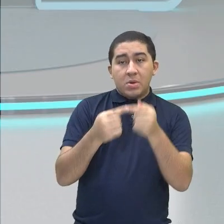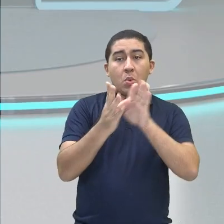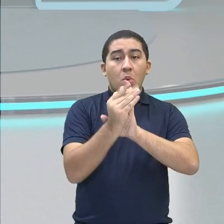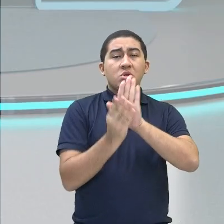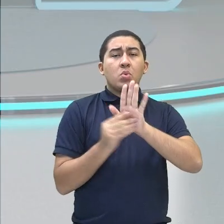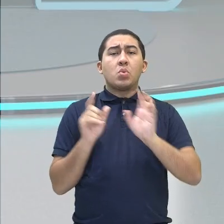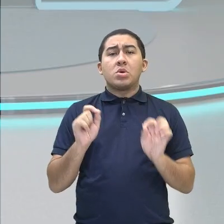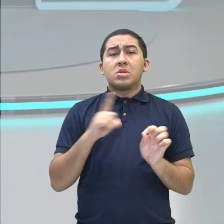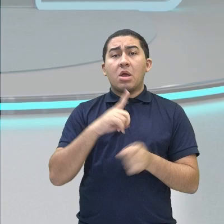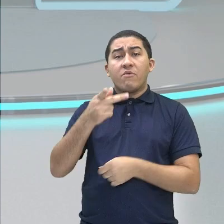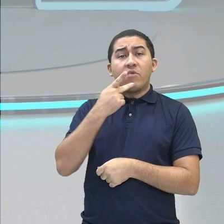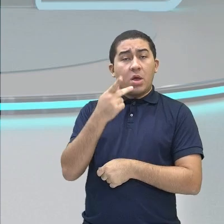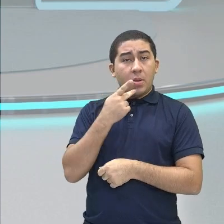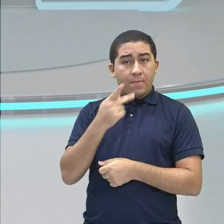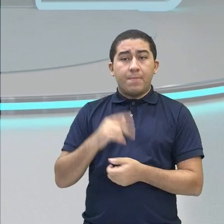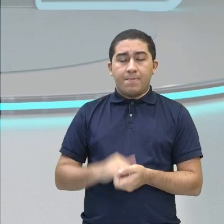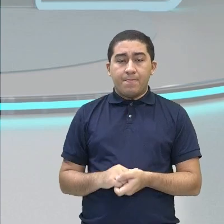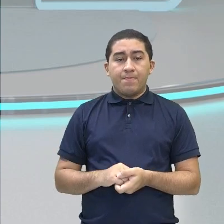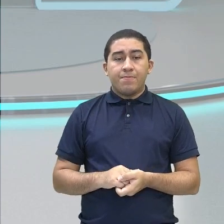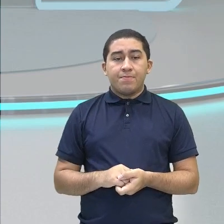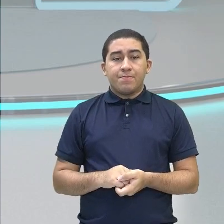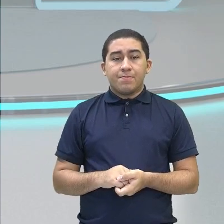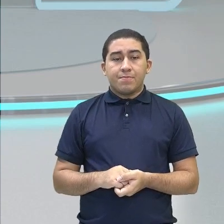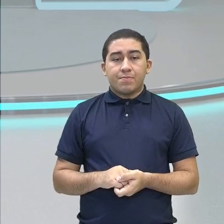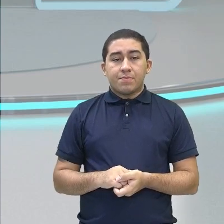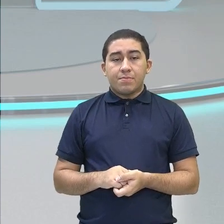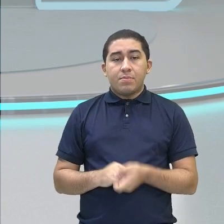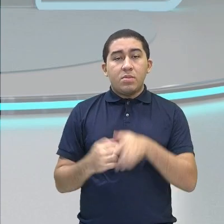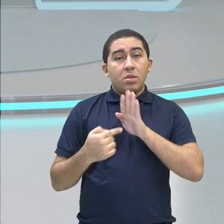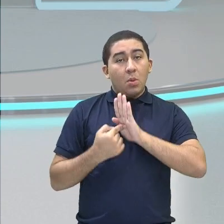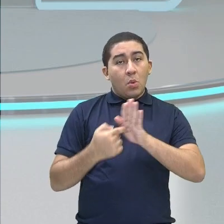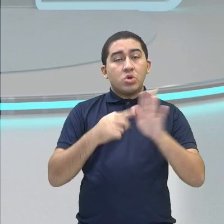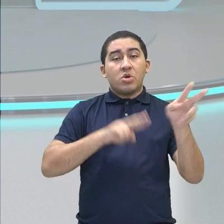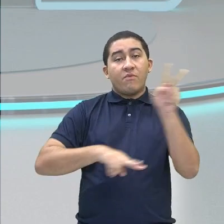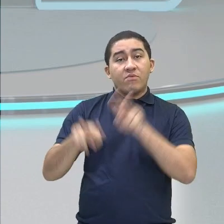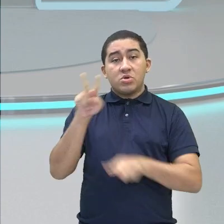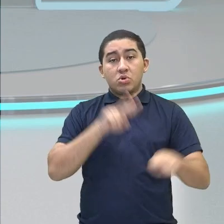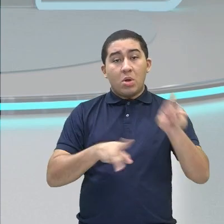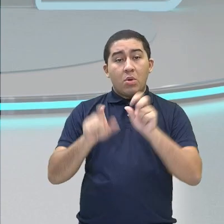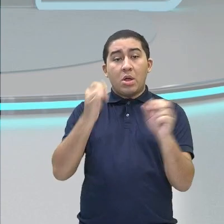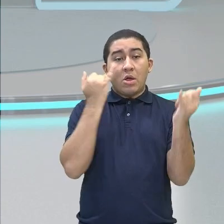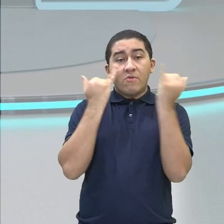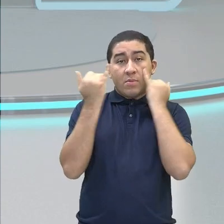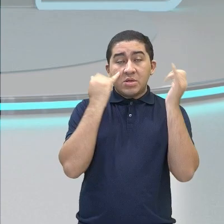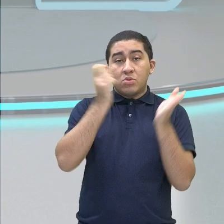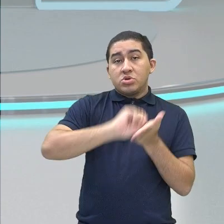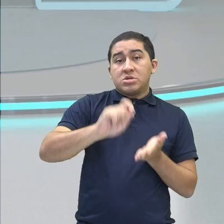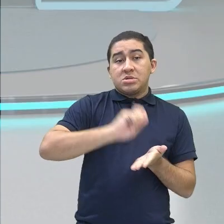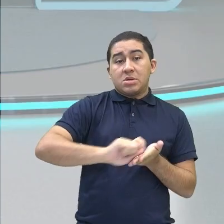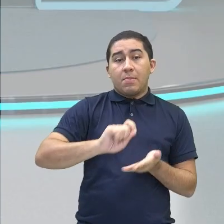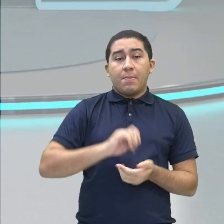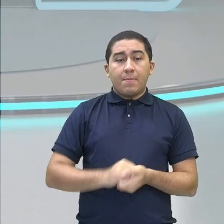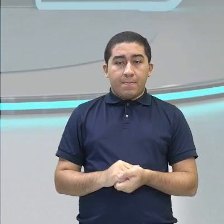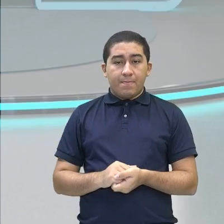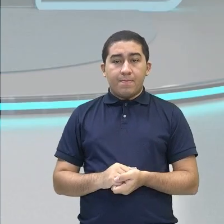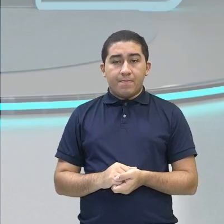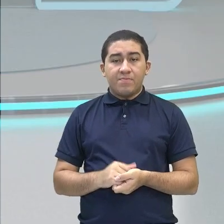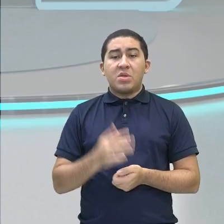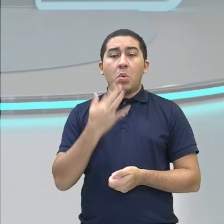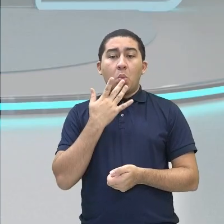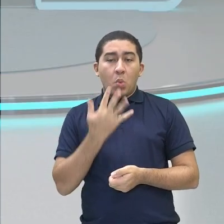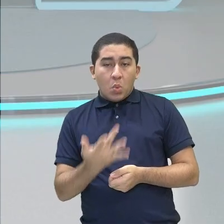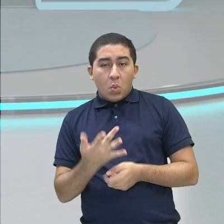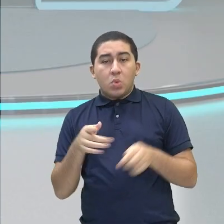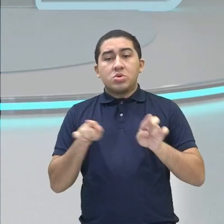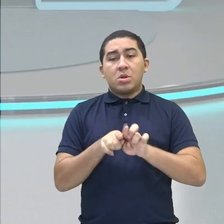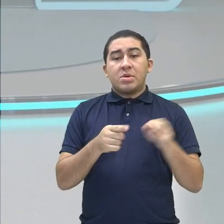que está sendo falado, vai trazer de forma visual aquela informação que está escrita, né, com as cores, com